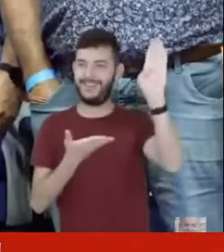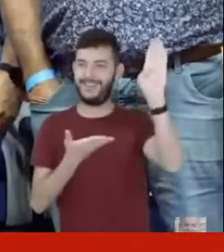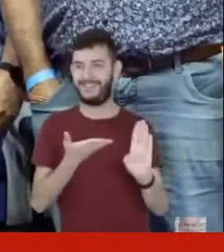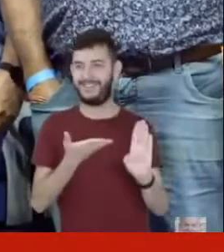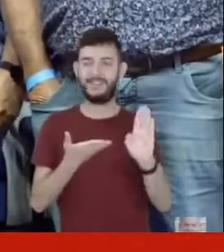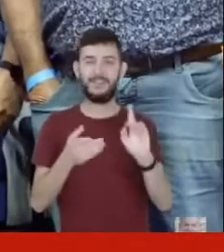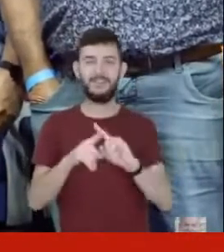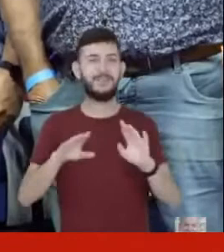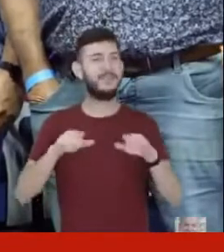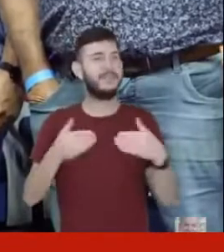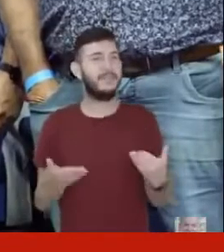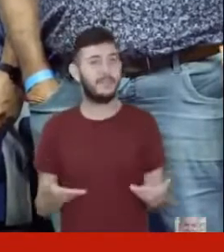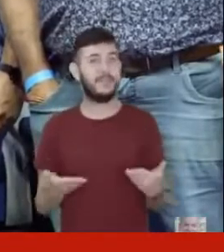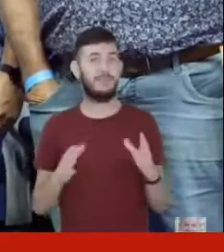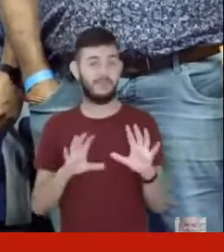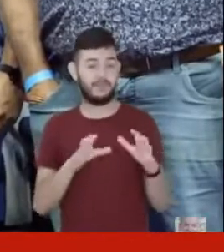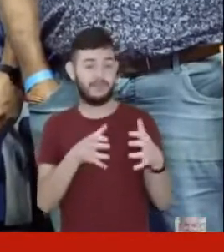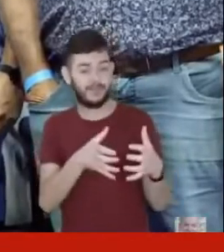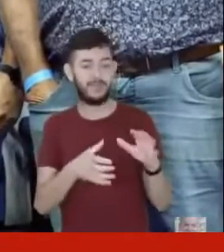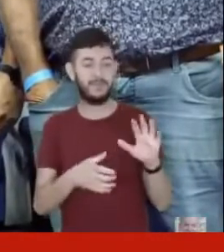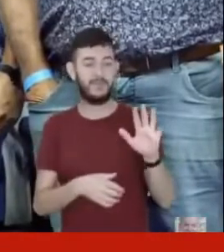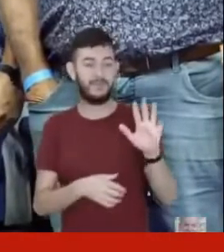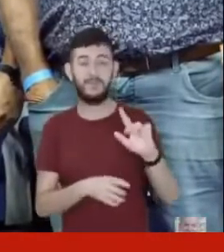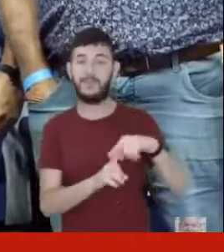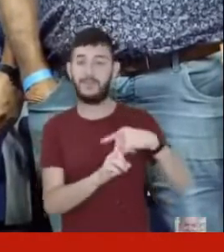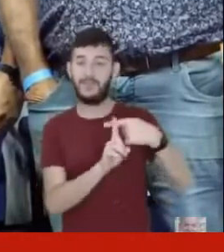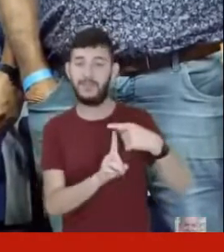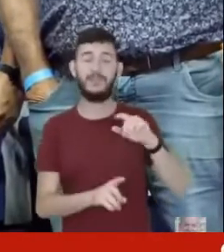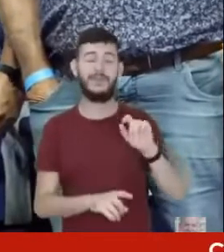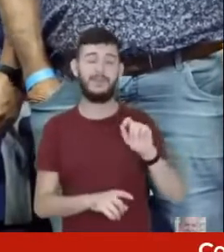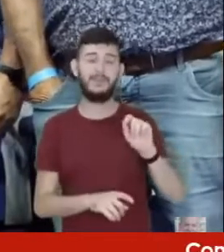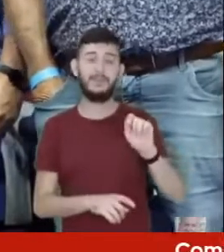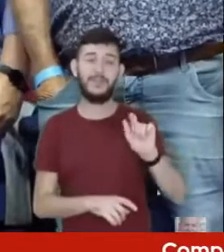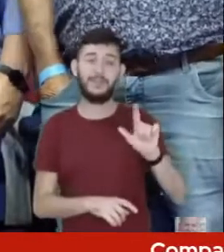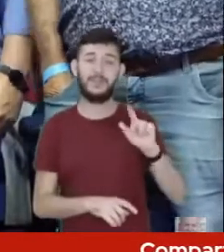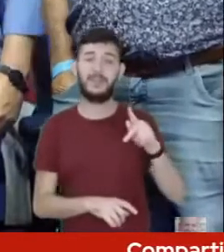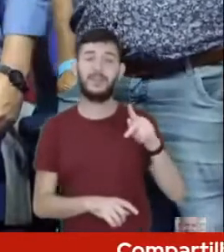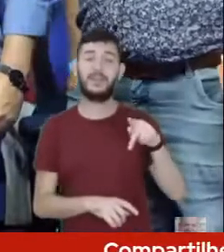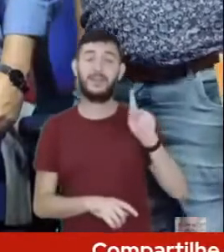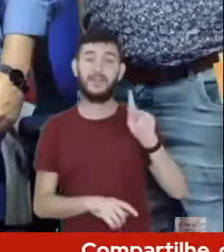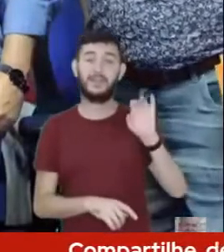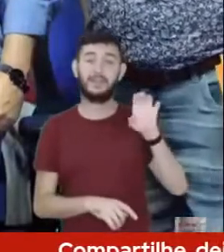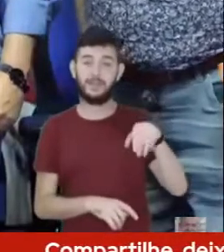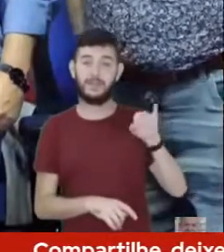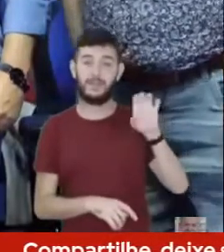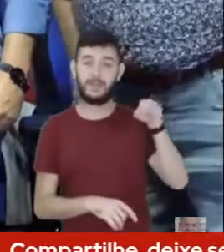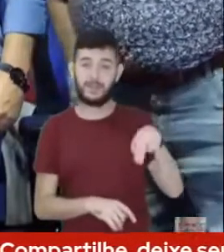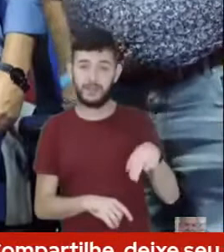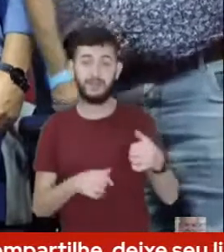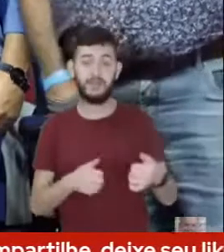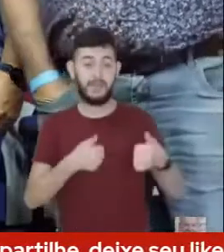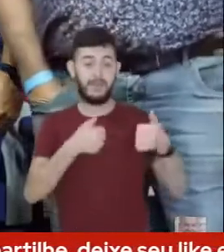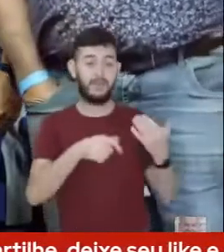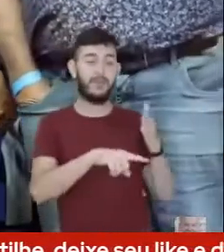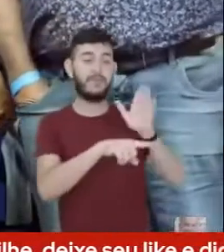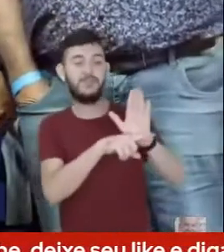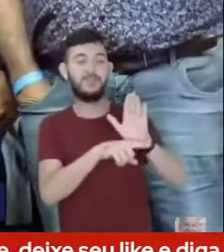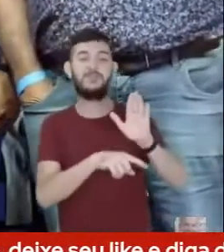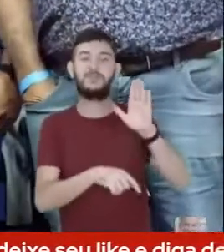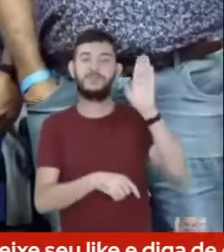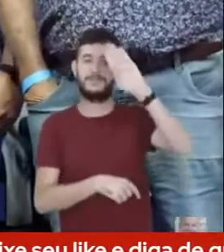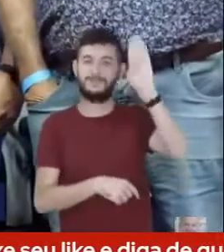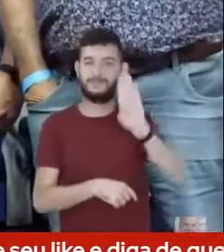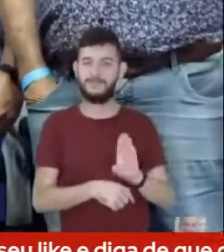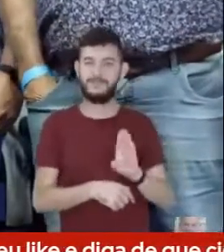isso. Vai sim mudar, tirar o que está aí e melhorar esse país. Nós queremos, companheiro